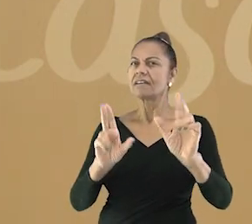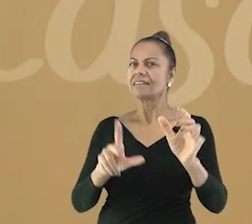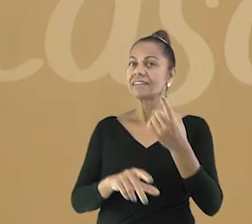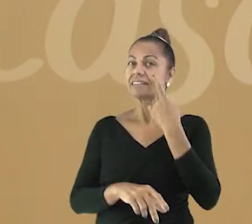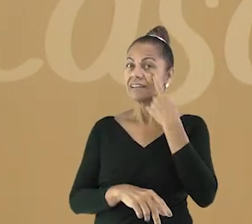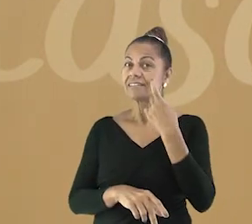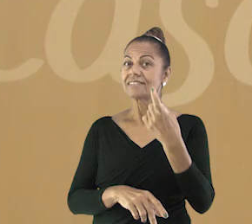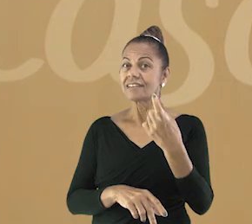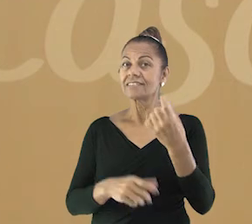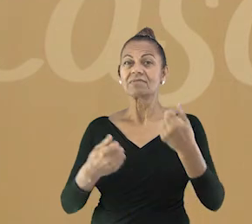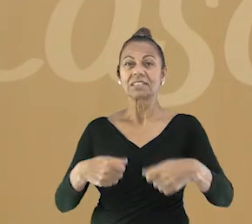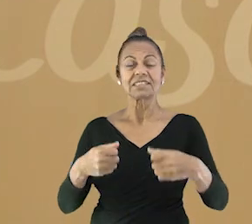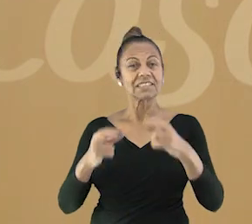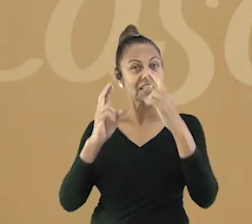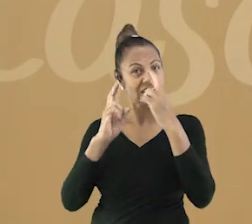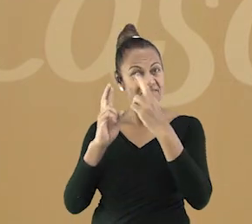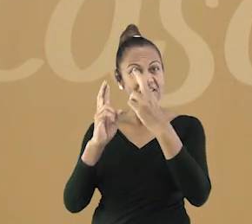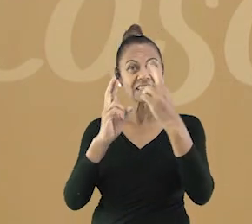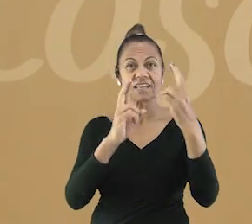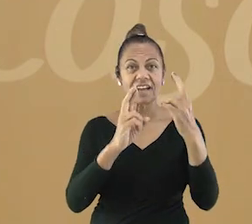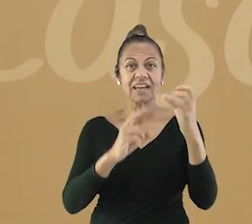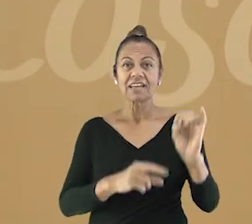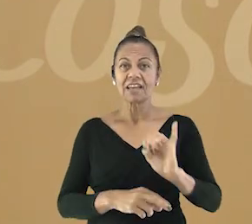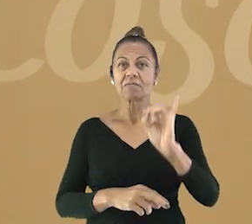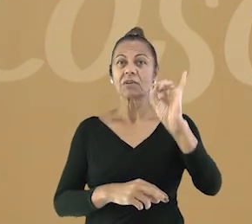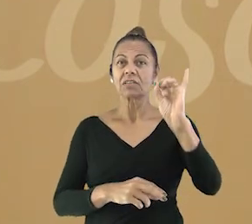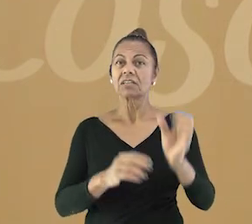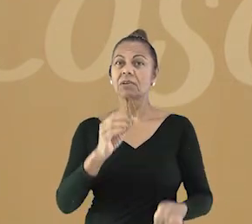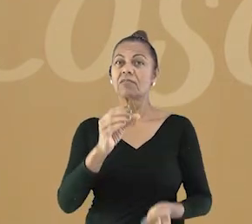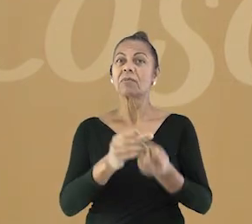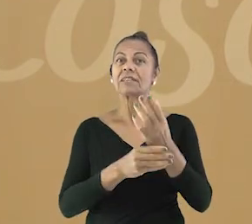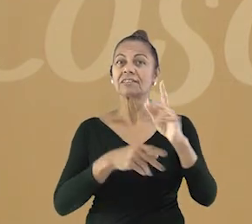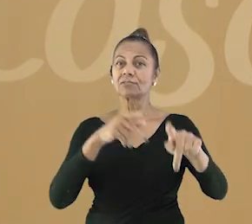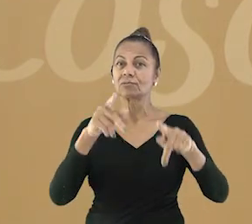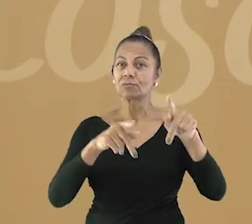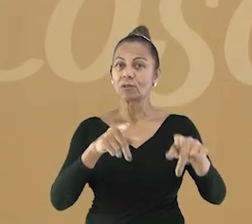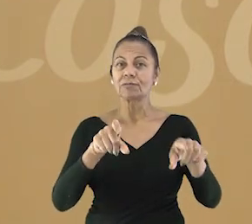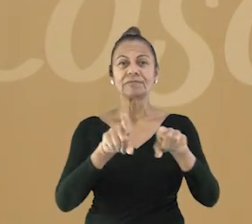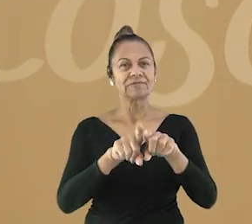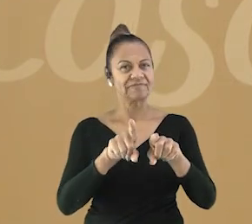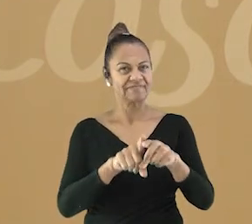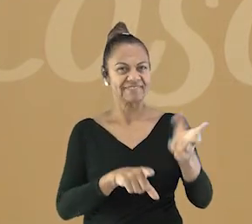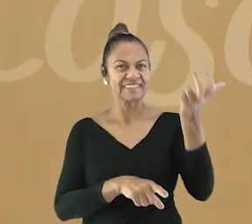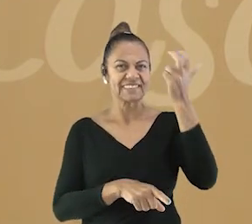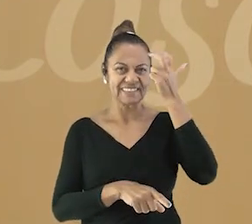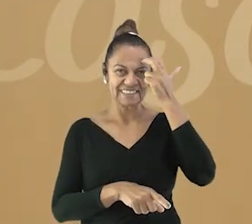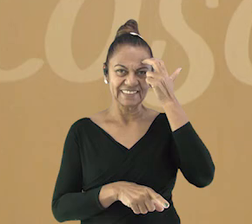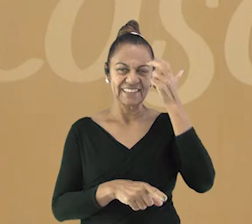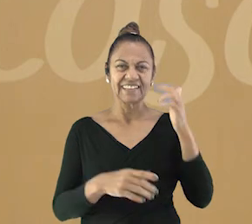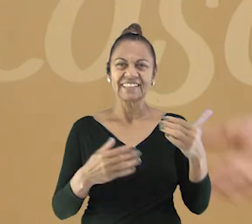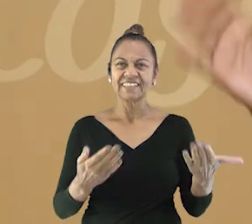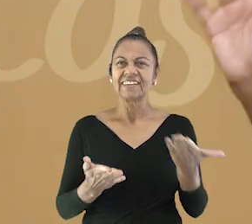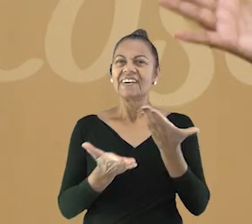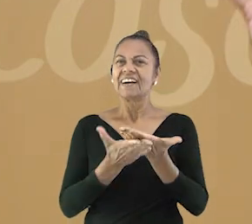devemos respeitar as diferenças, pois elas são importantes para a formação de um povo e de uma cultura.